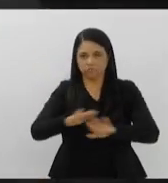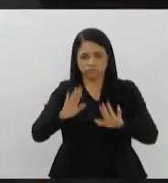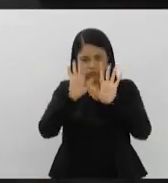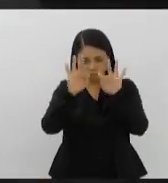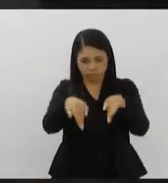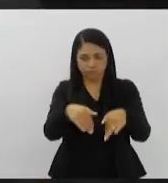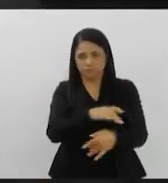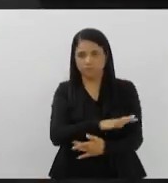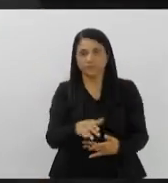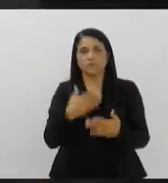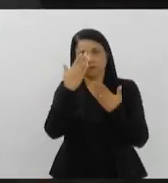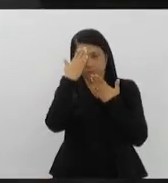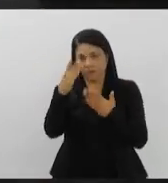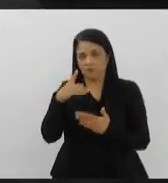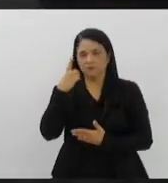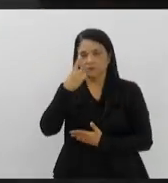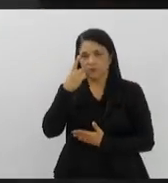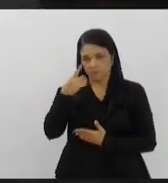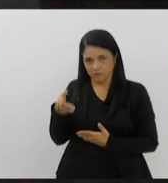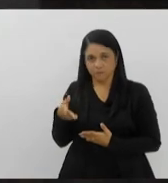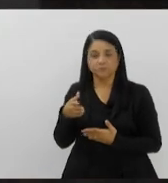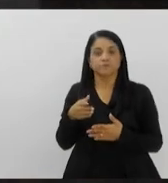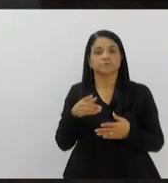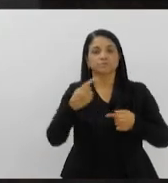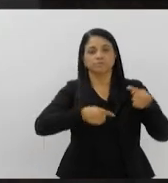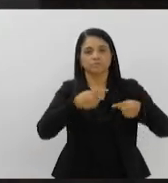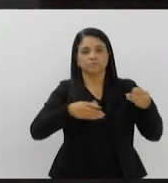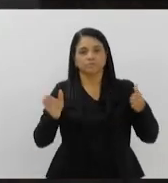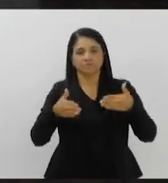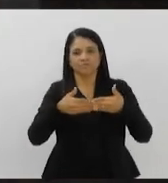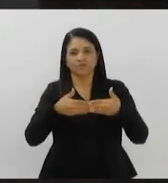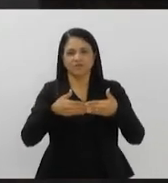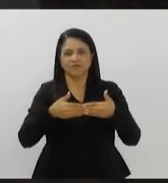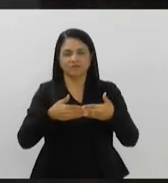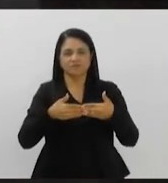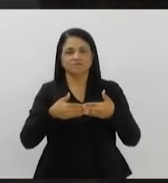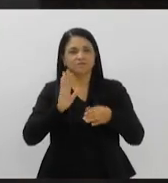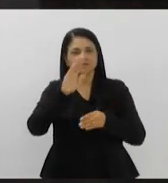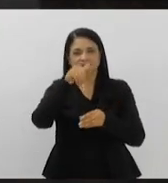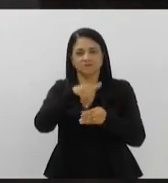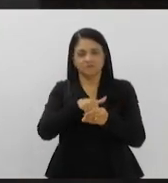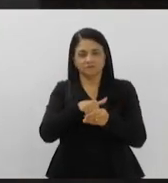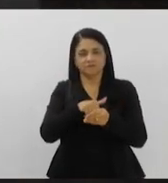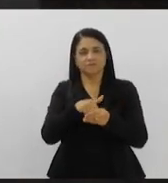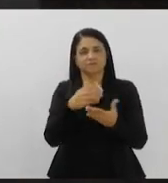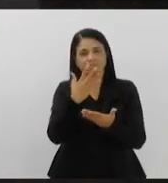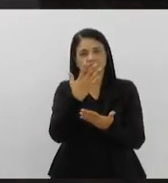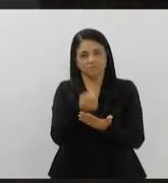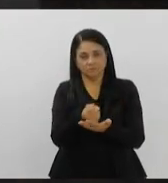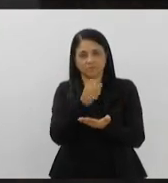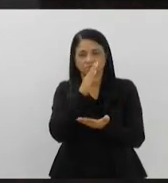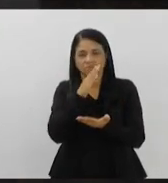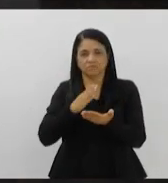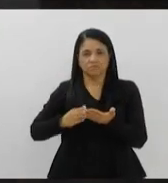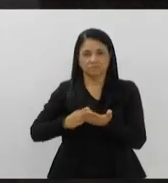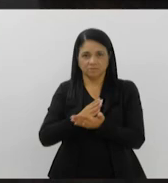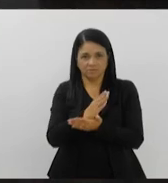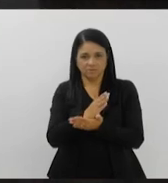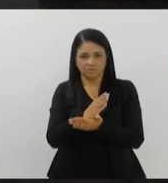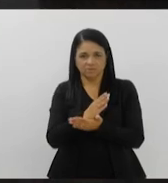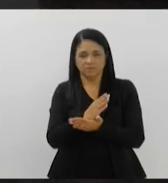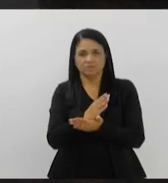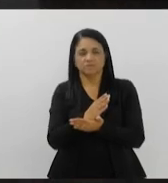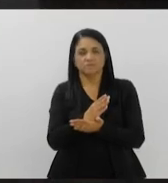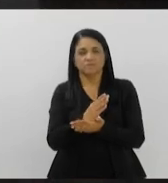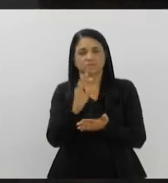Obrigado, deputado Mink. Não havendo mais quem queira discutir, encerrada a discussão. Em votação, os senhores que aprovam permaneçam como estão. Aprovado,